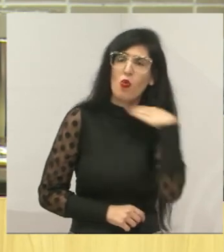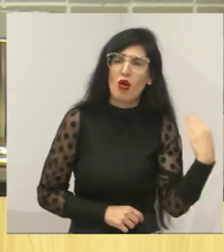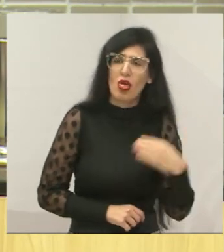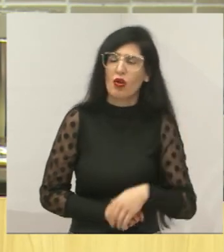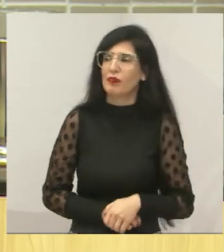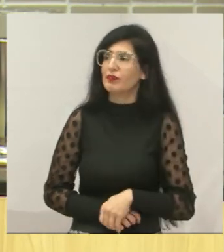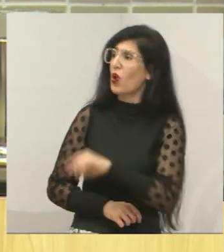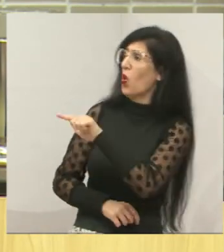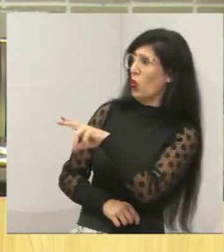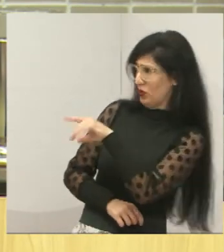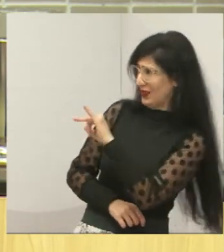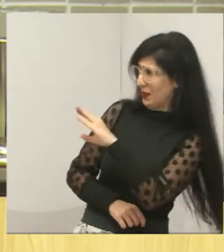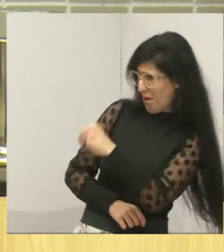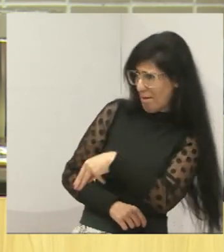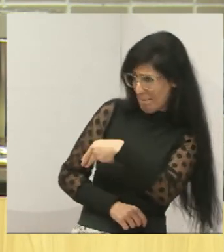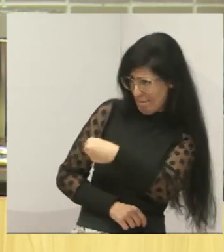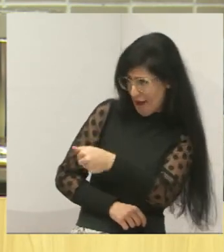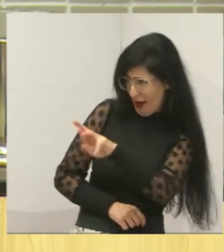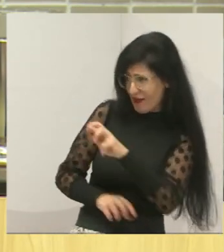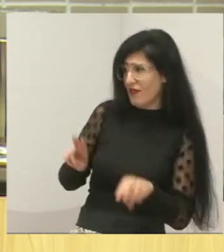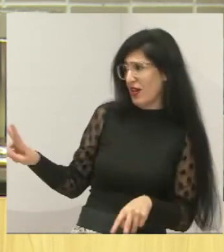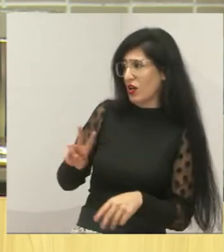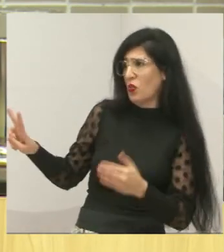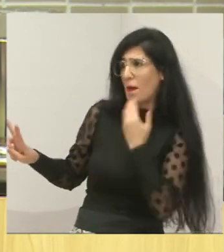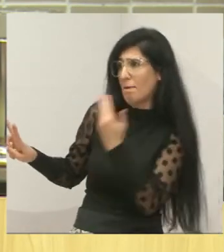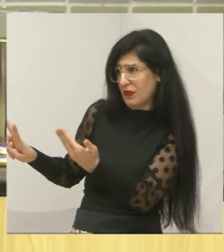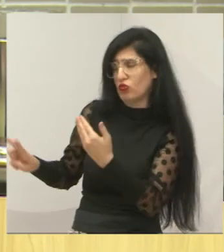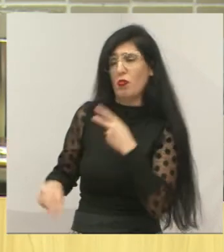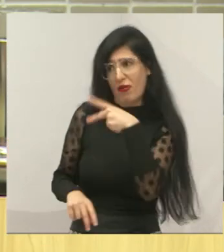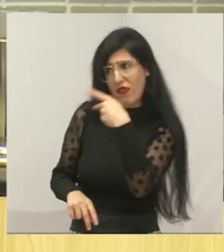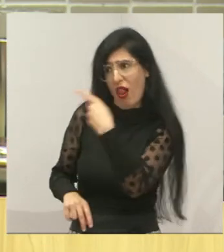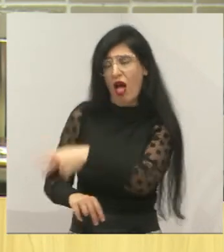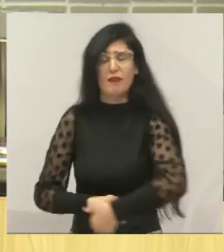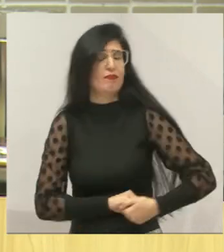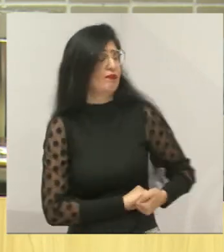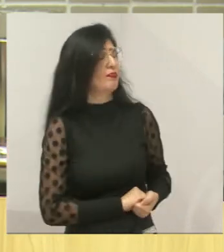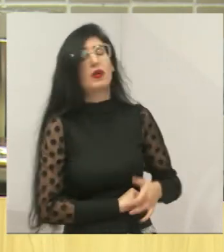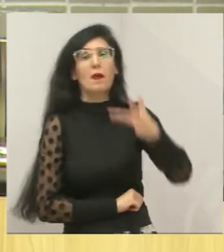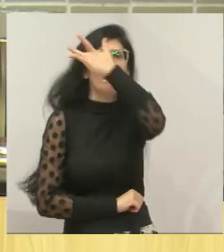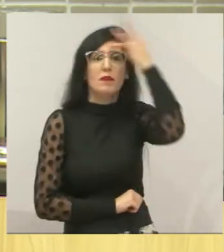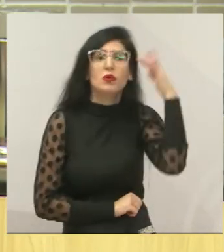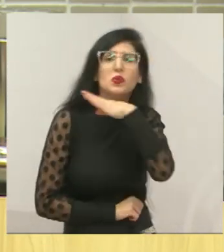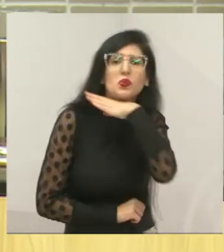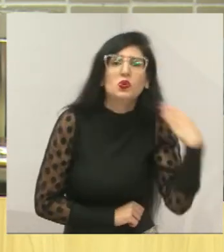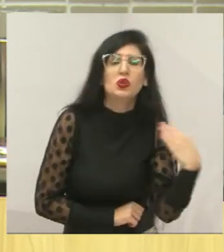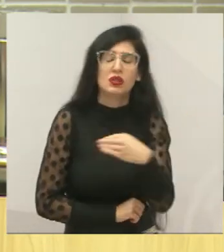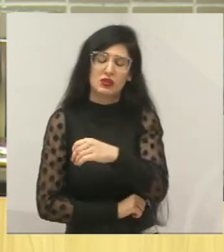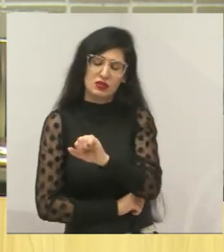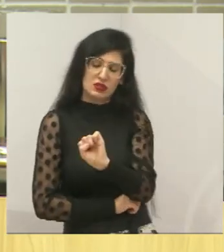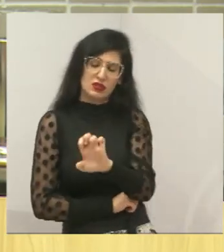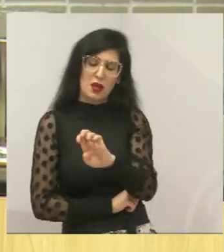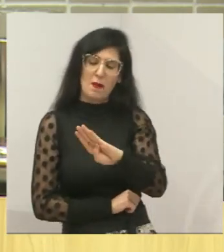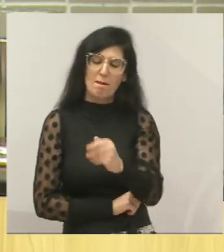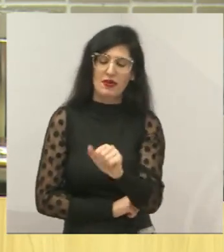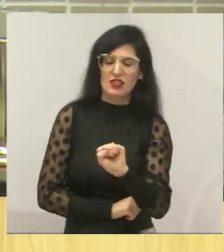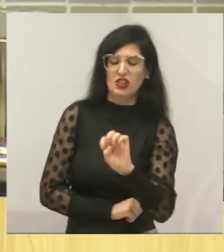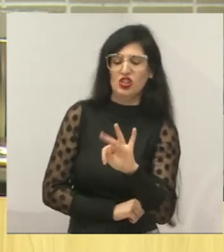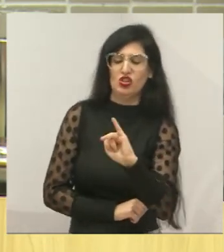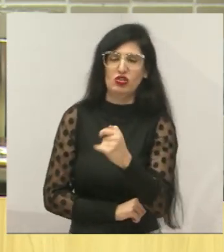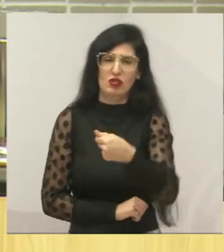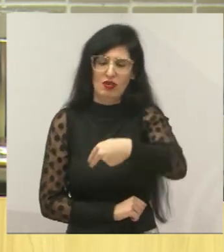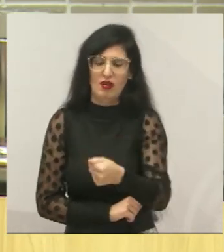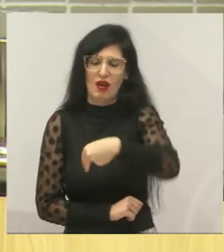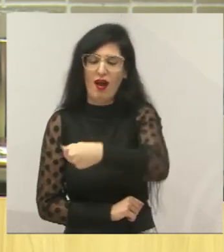Lucimar Ponciano. Votos de pesar de Sebastiana Cabral e